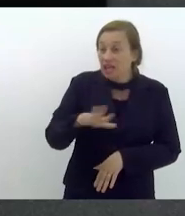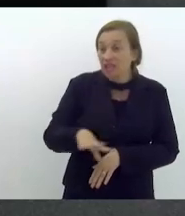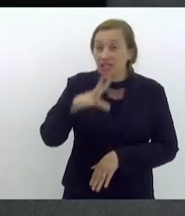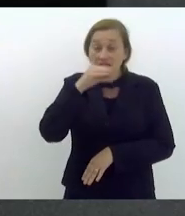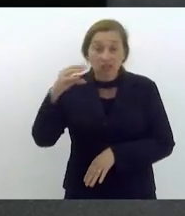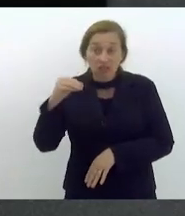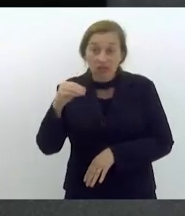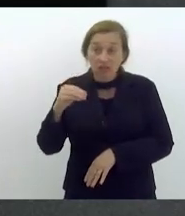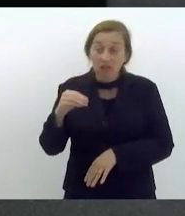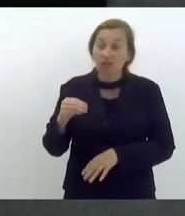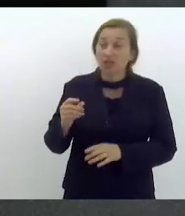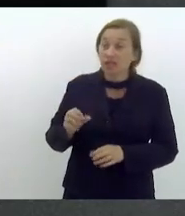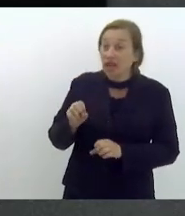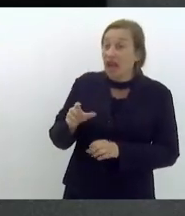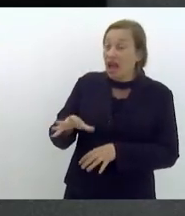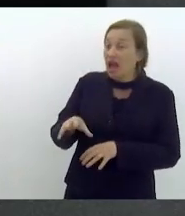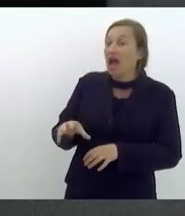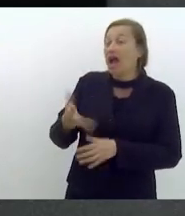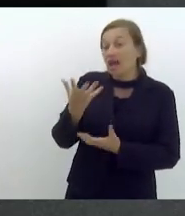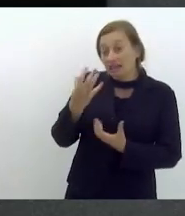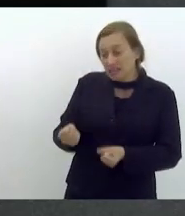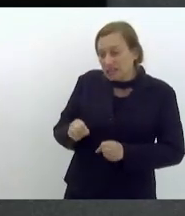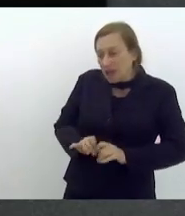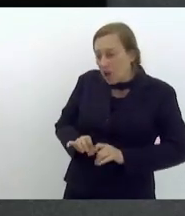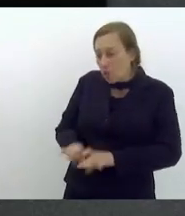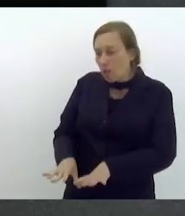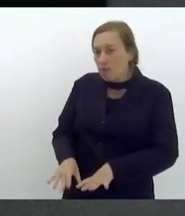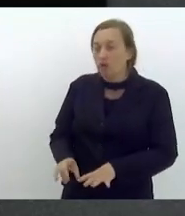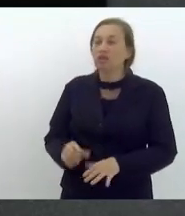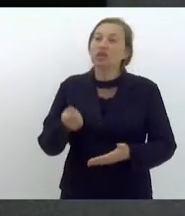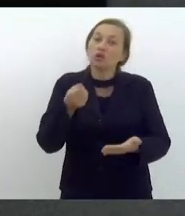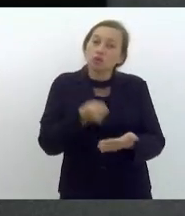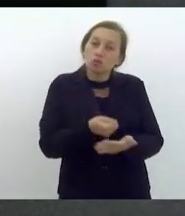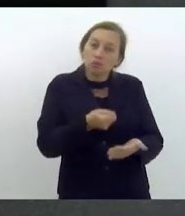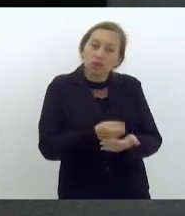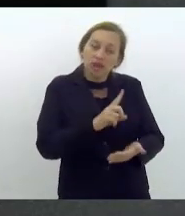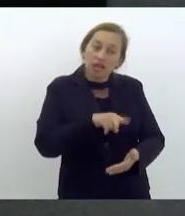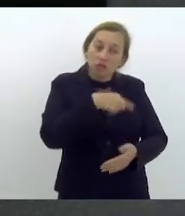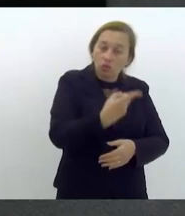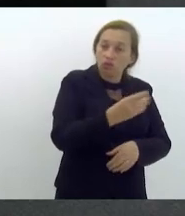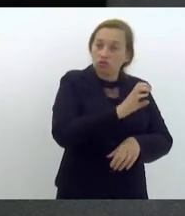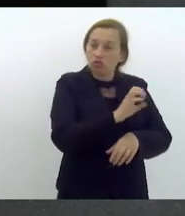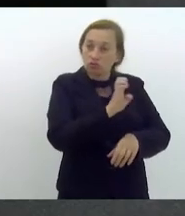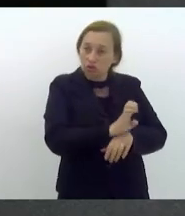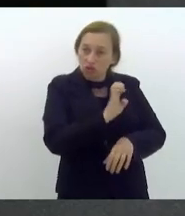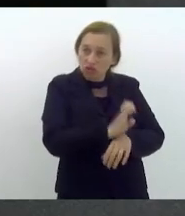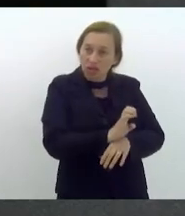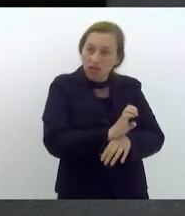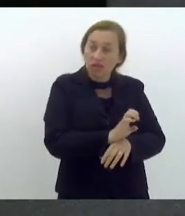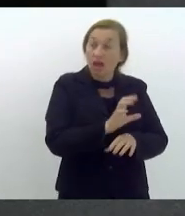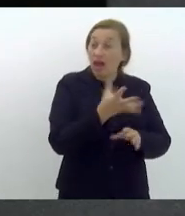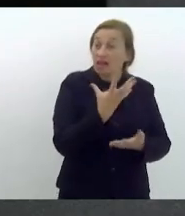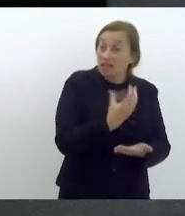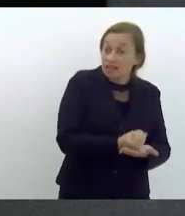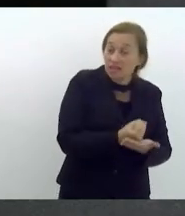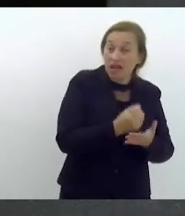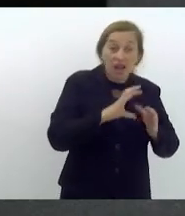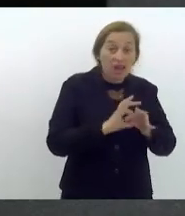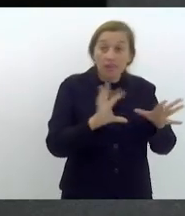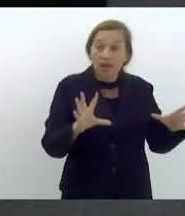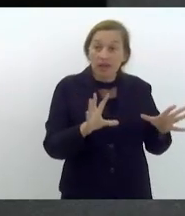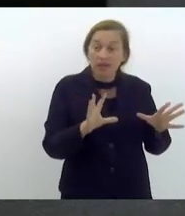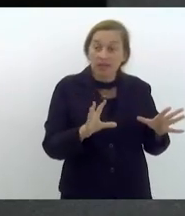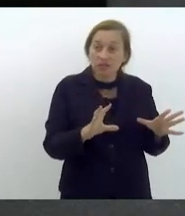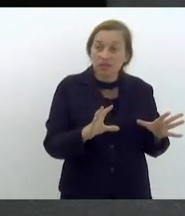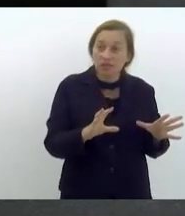devem ser favoráveis é o aborto no outro dia o estado vai obrigar essas mesmas crianças e jovens a serem favoráveis a liberalização